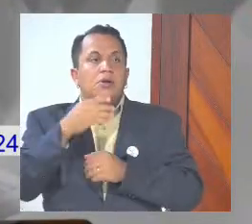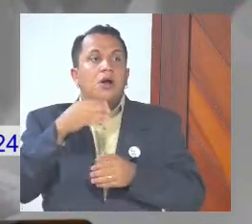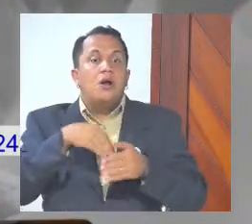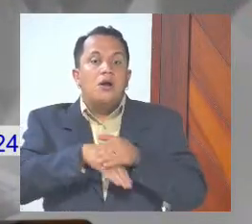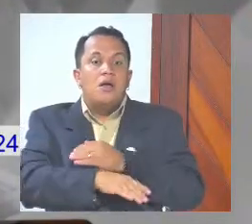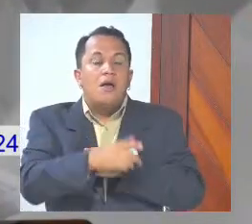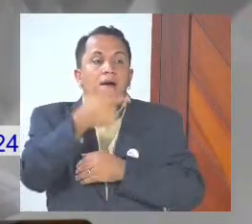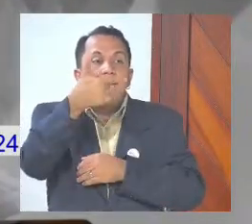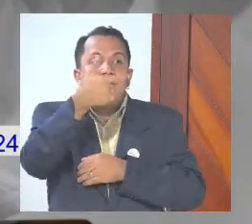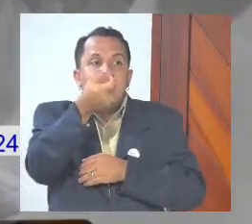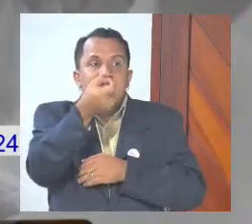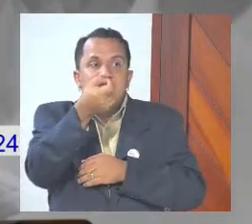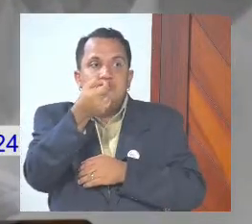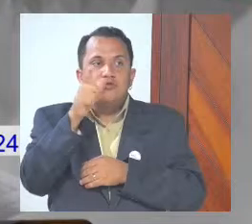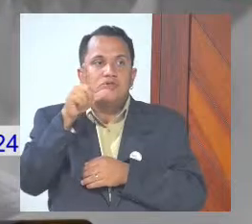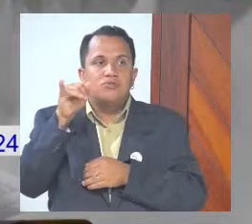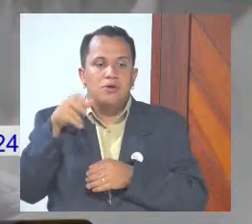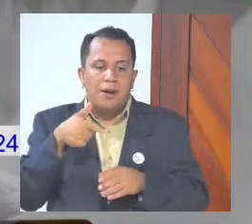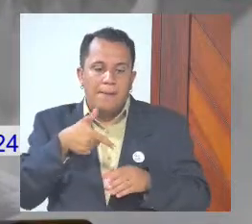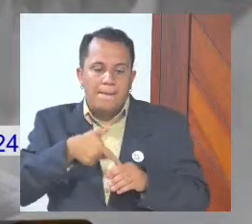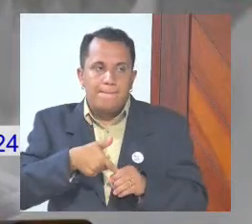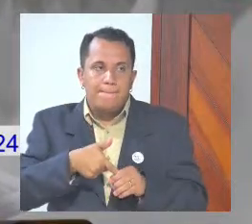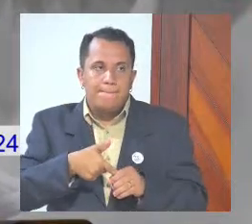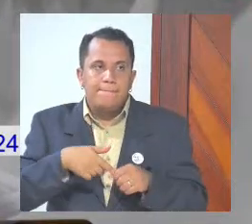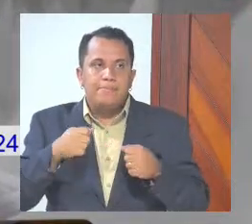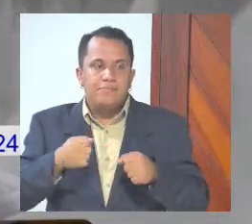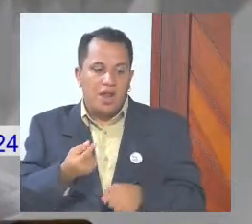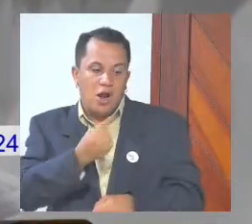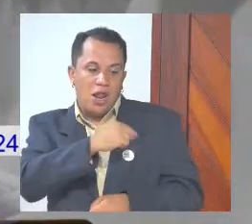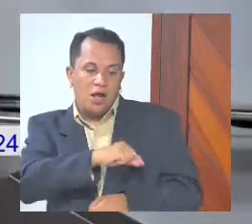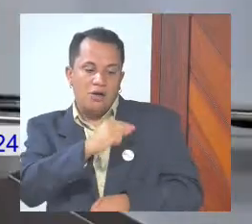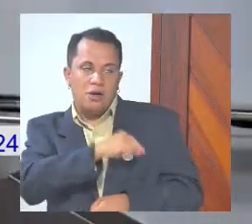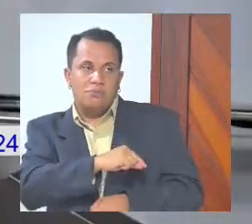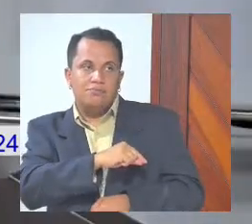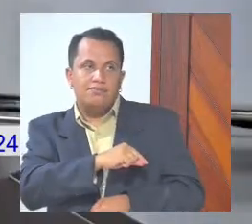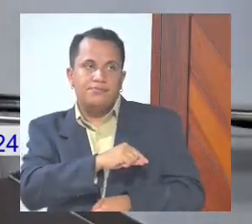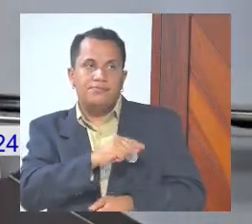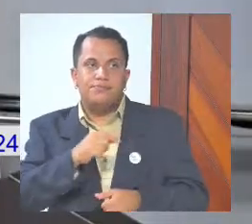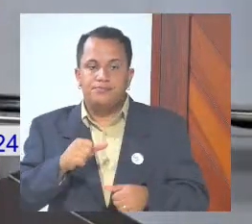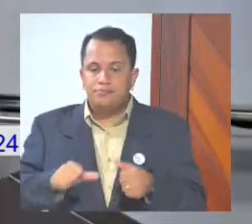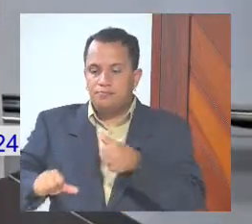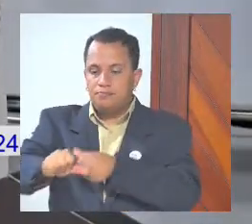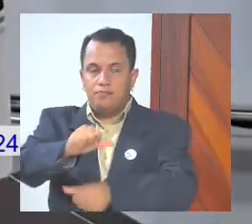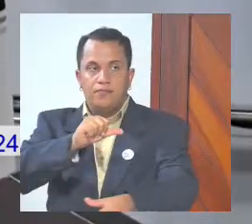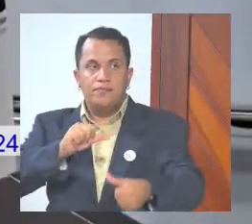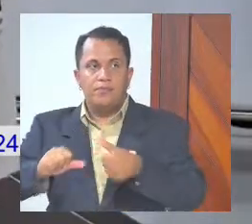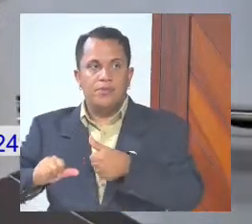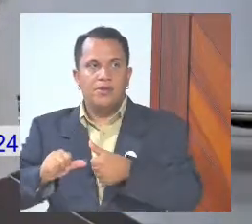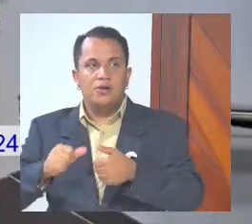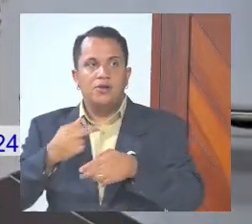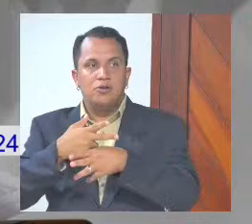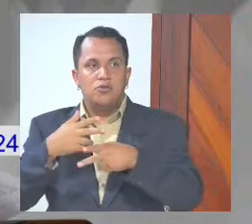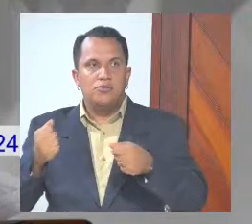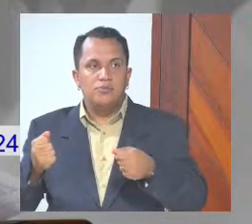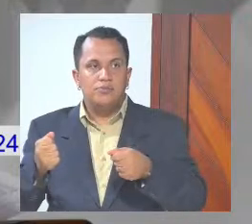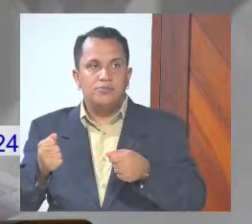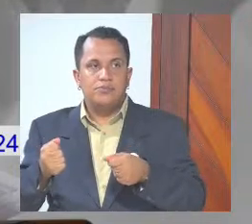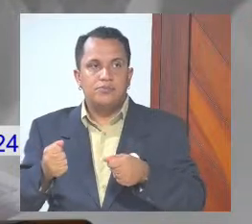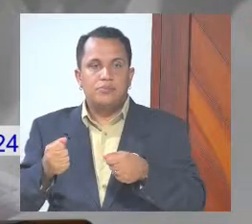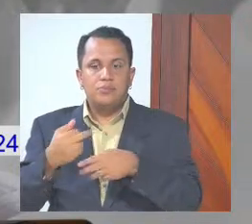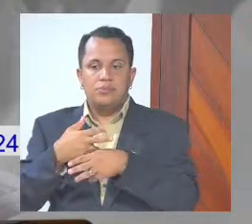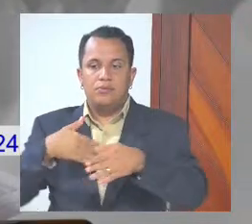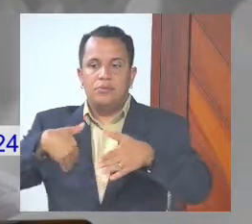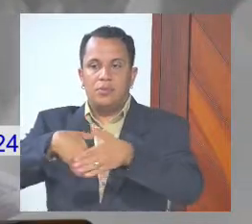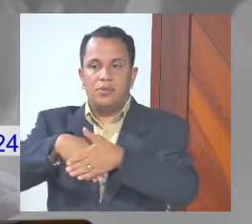semana, mas eu quero que esta economia se reverta em material